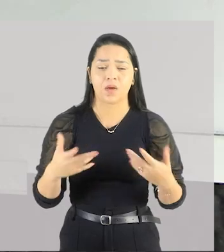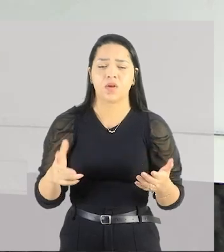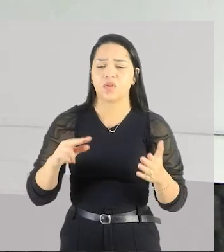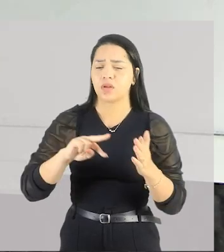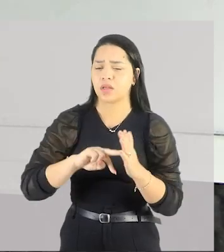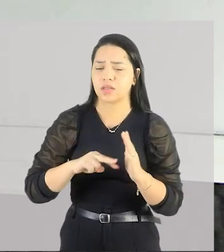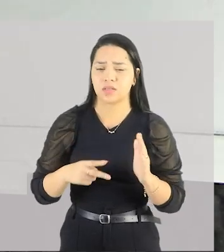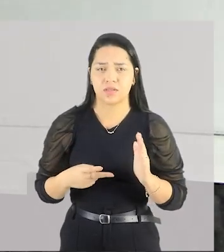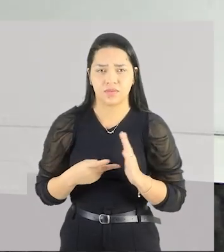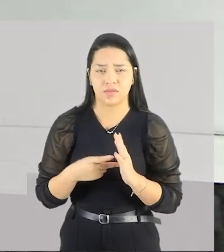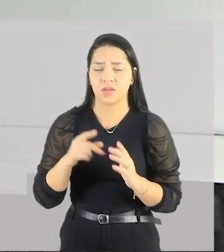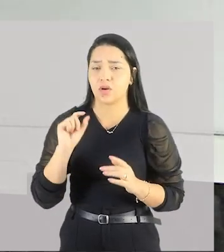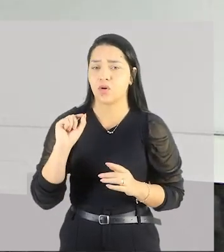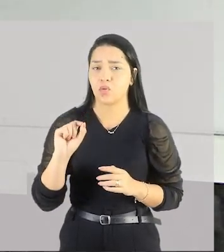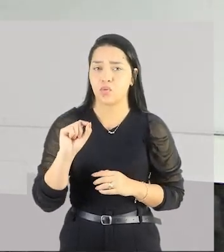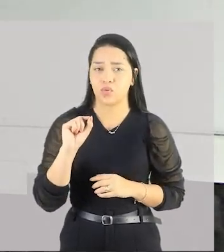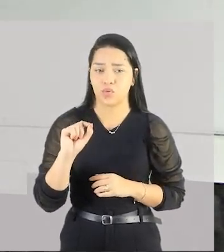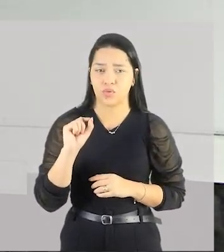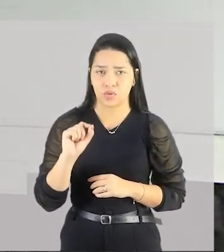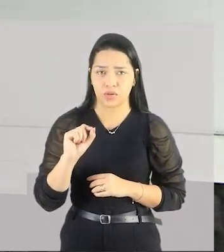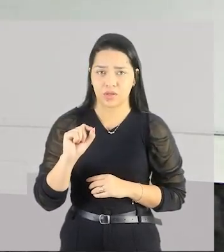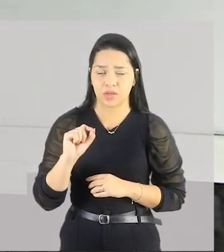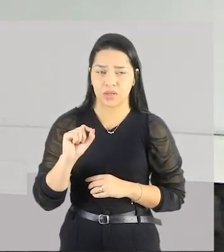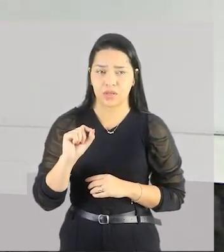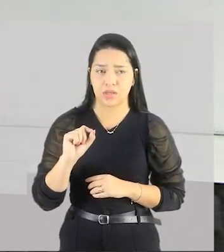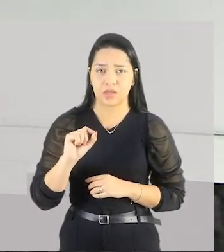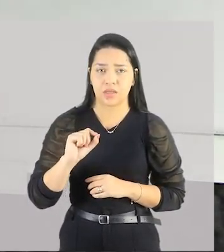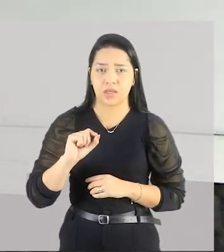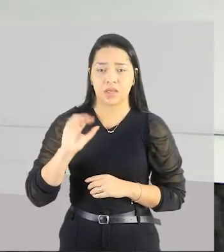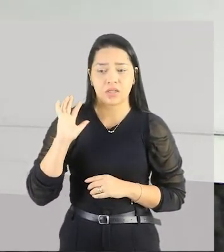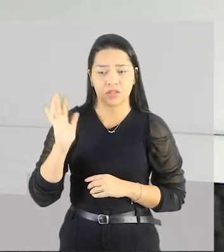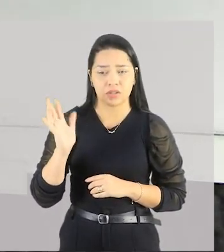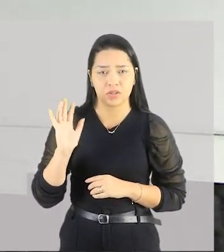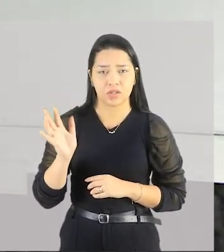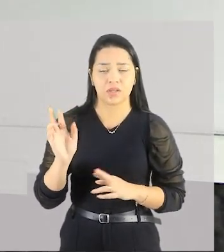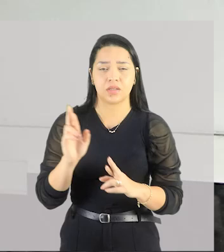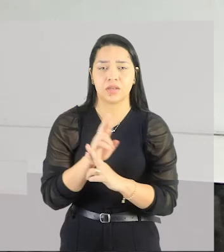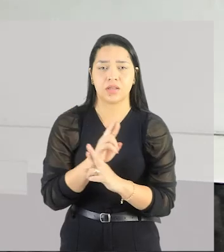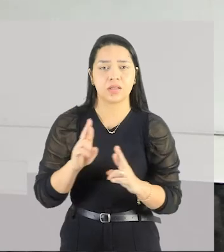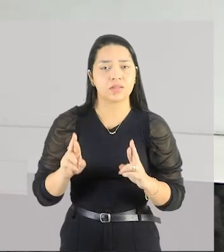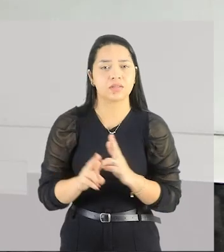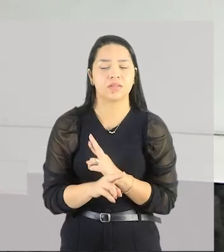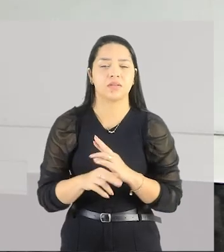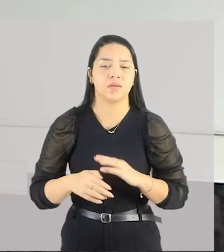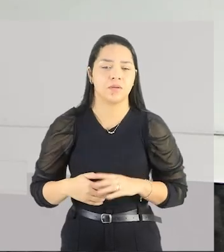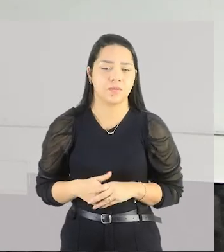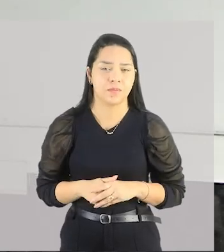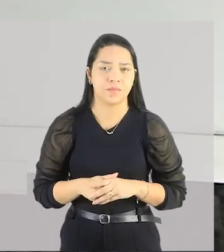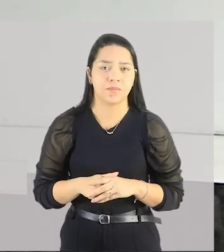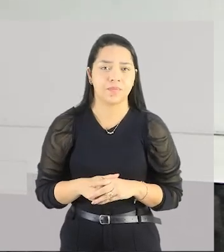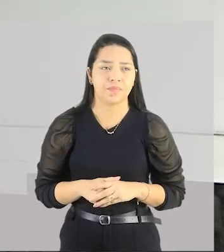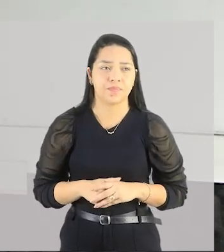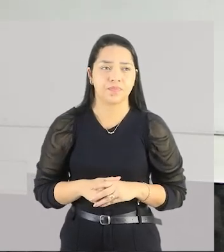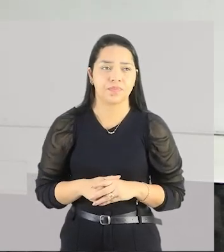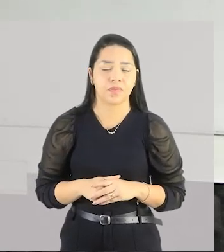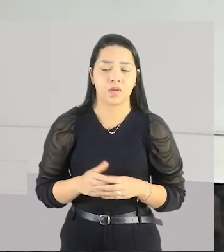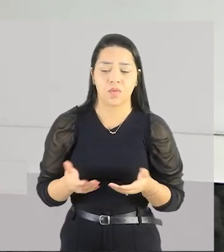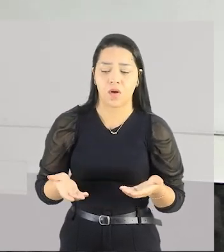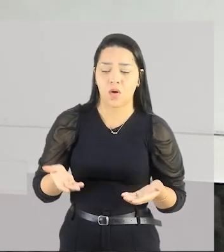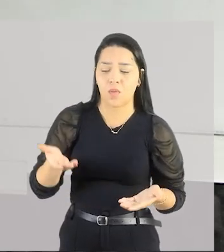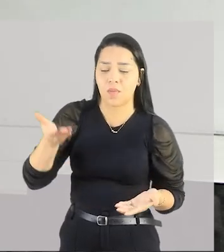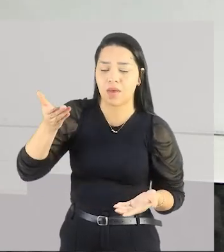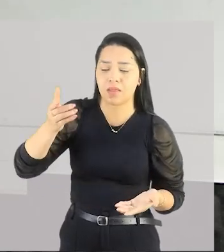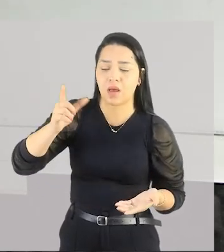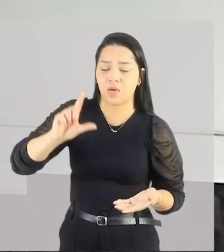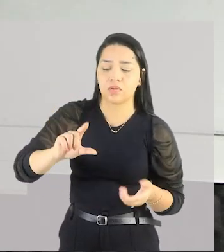questões sobre viga, vocês lembram? Que lá eu colocava assim, ó, S é igual a K, que multiplica, aqui